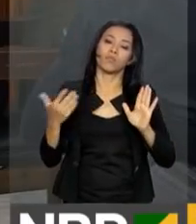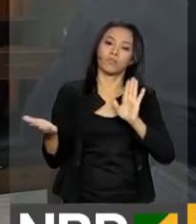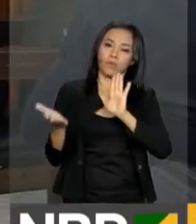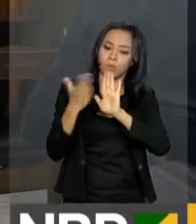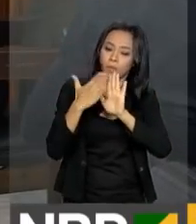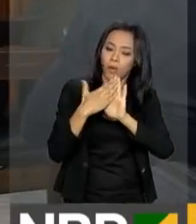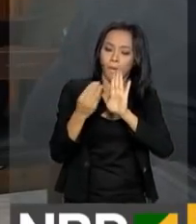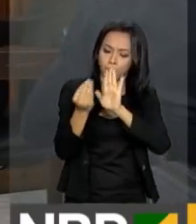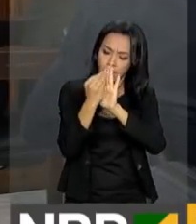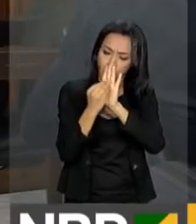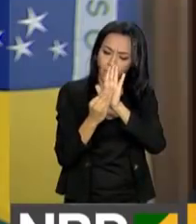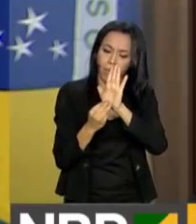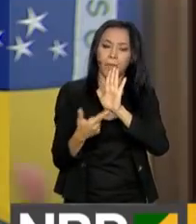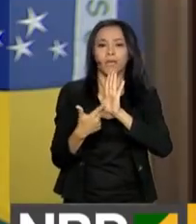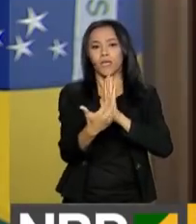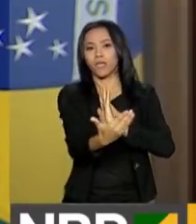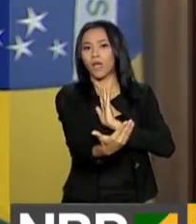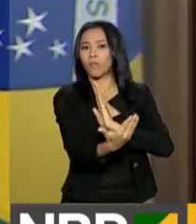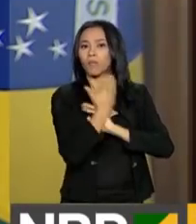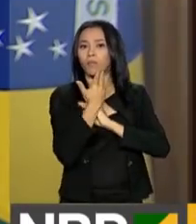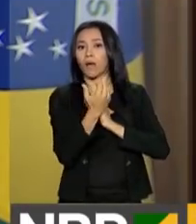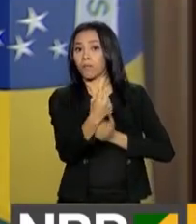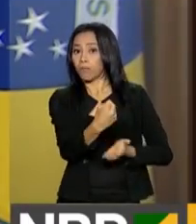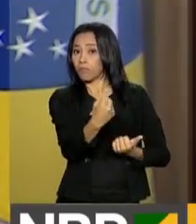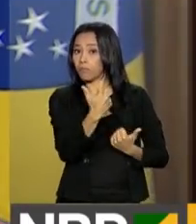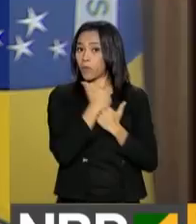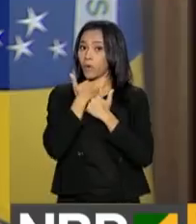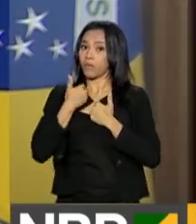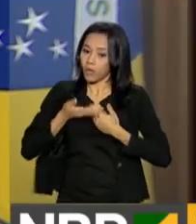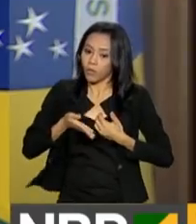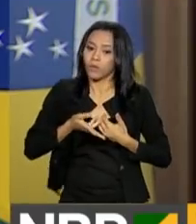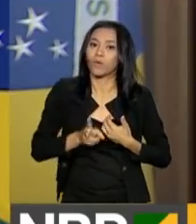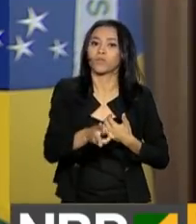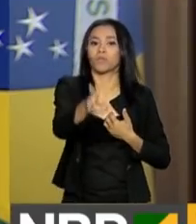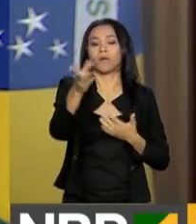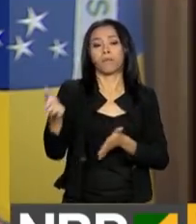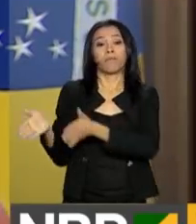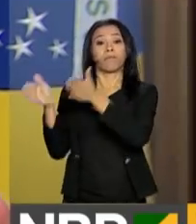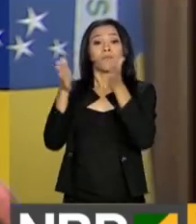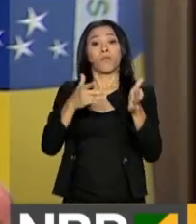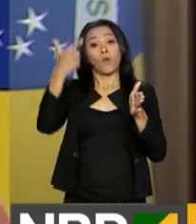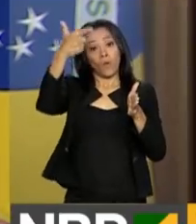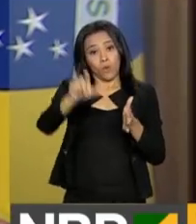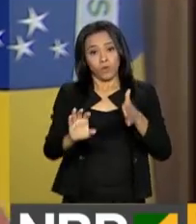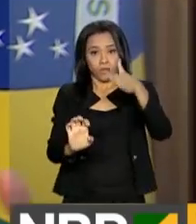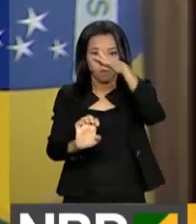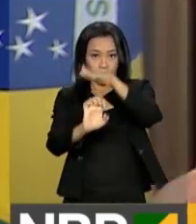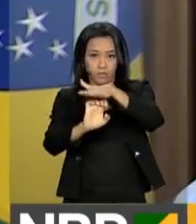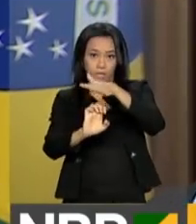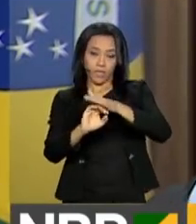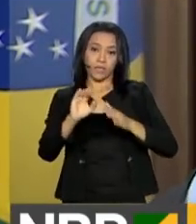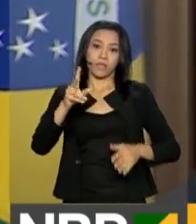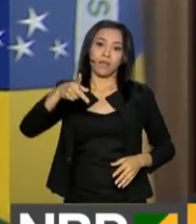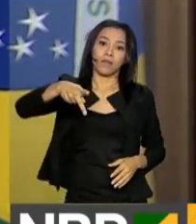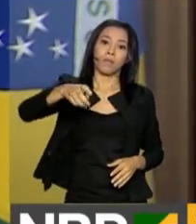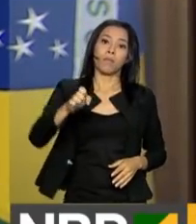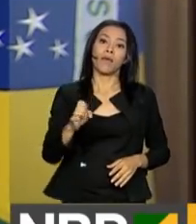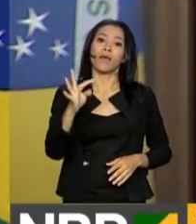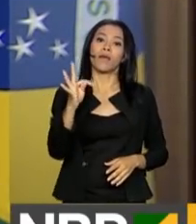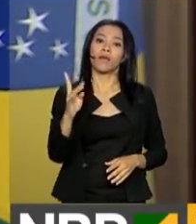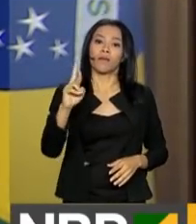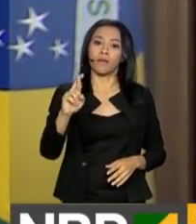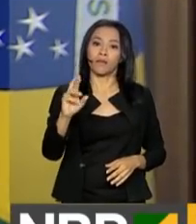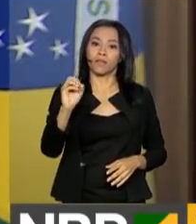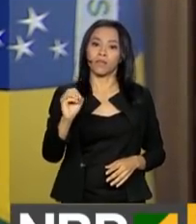encaminha para a frente quando nós resolvemos a questão da petrobras convenhamos não é que havia aquela aquela questão